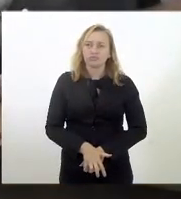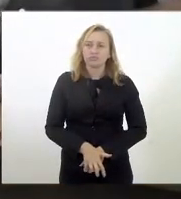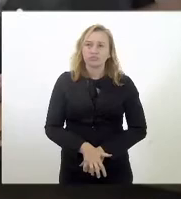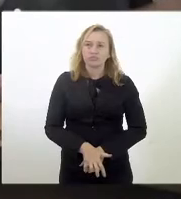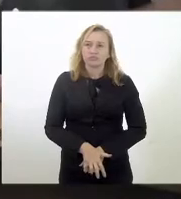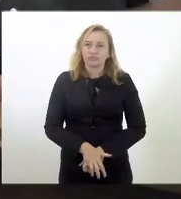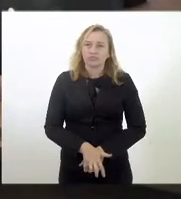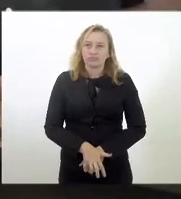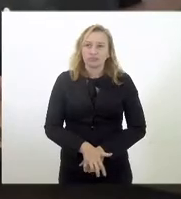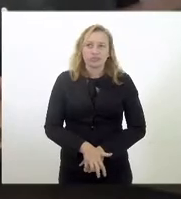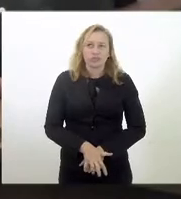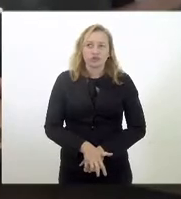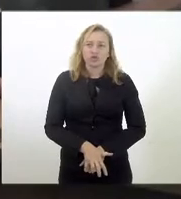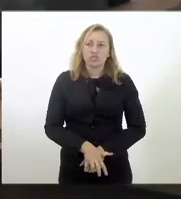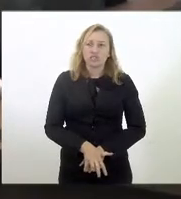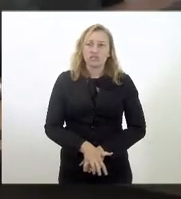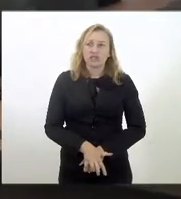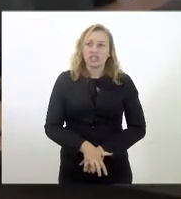Nós, governador,